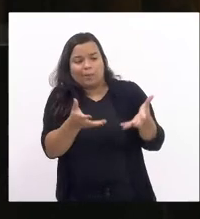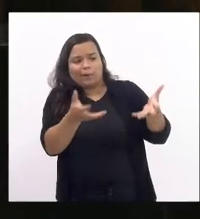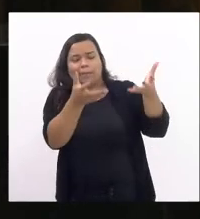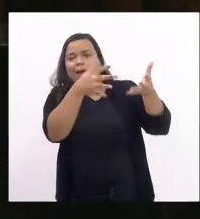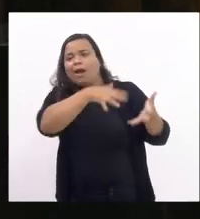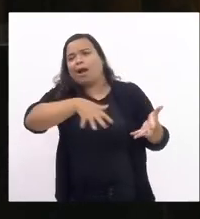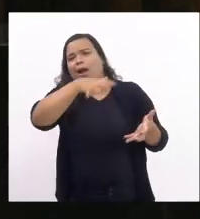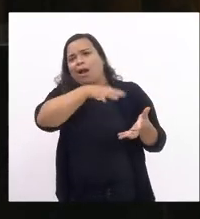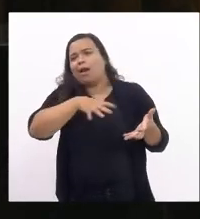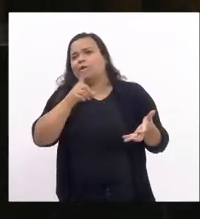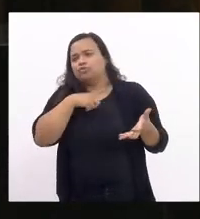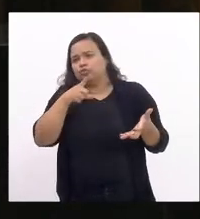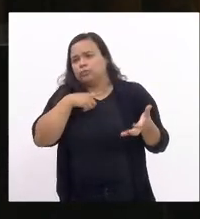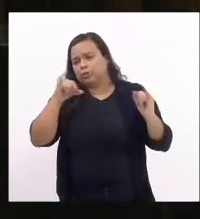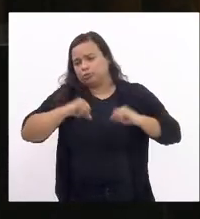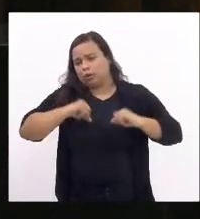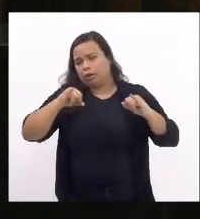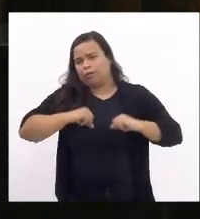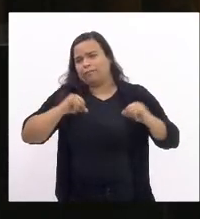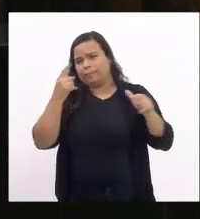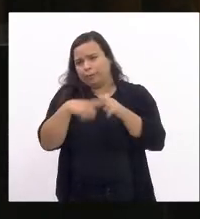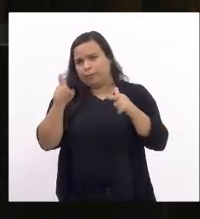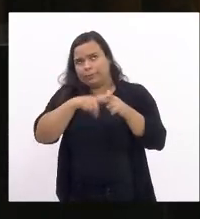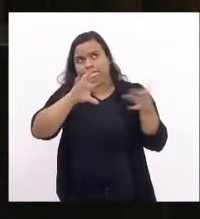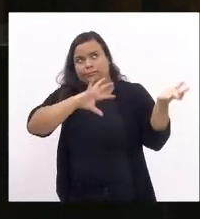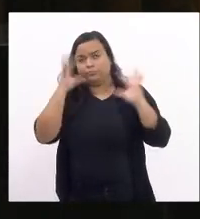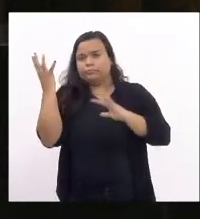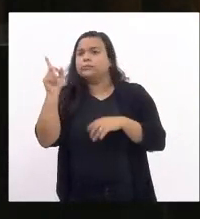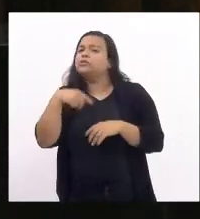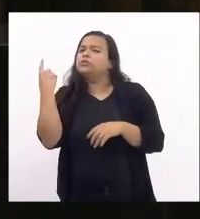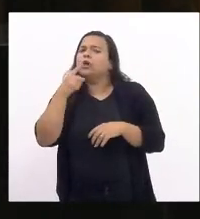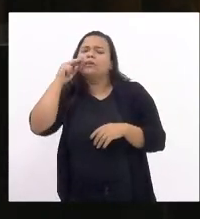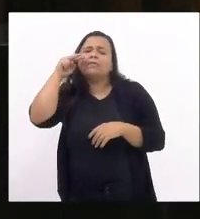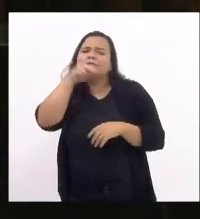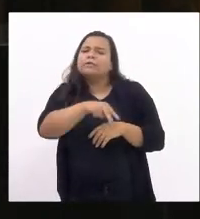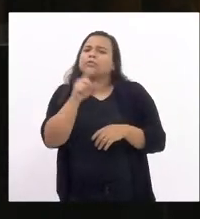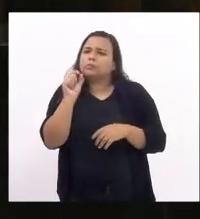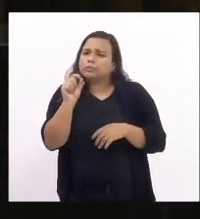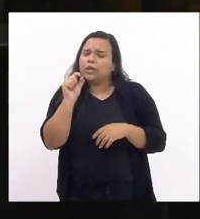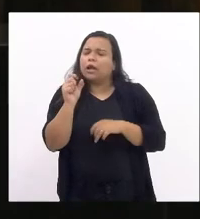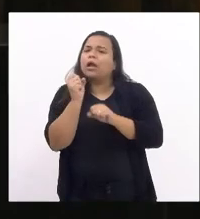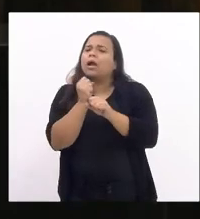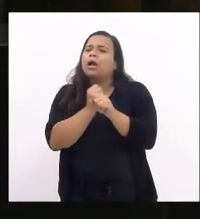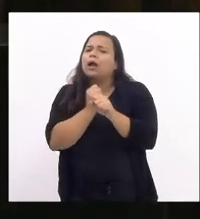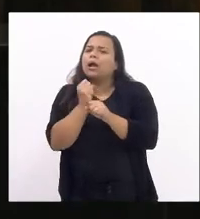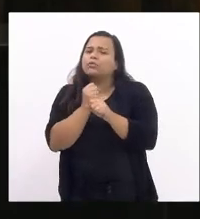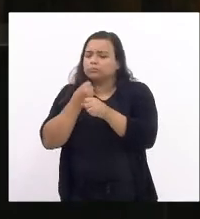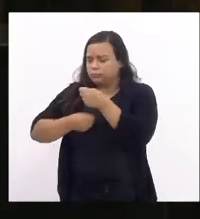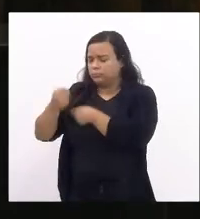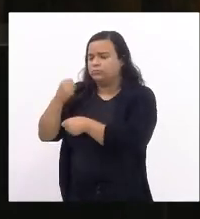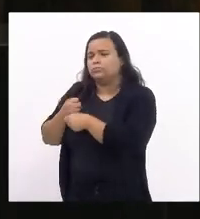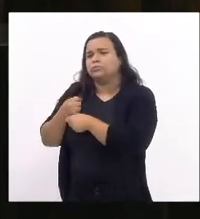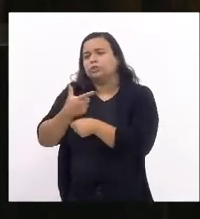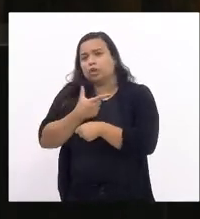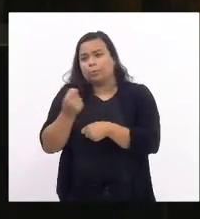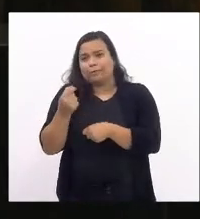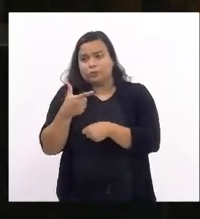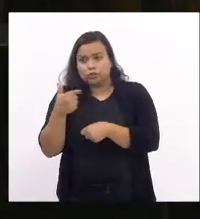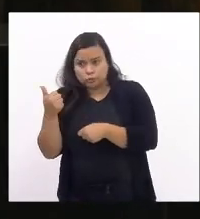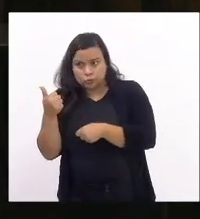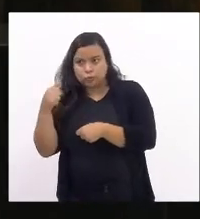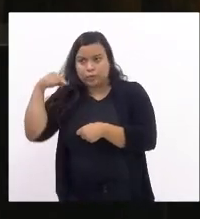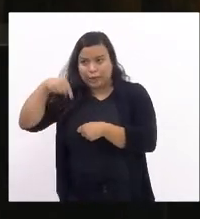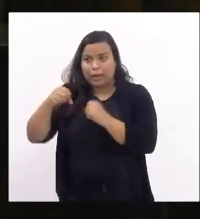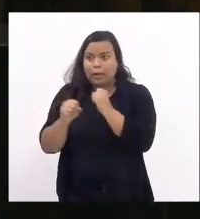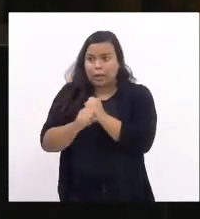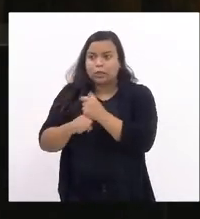por catástrofes. A gente viu, inclusive, que no ano de 2021 e 2022,